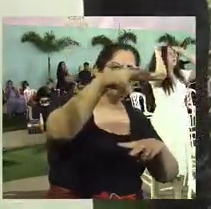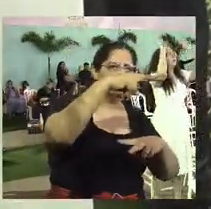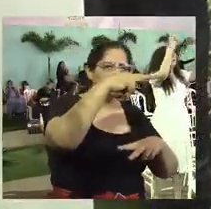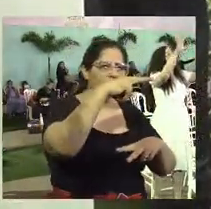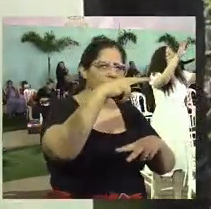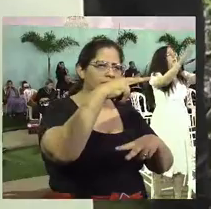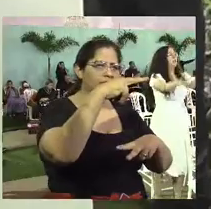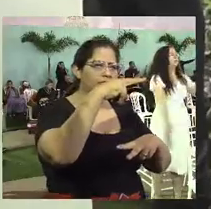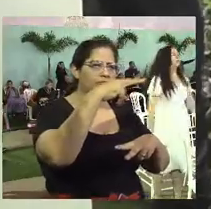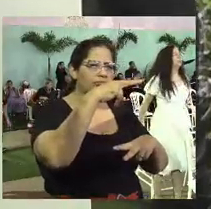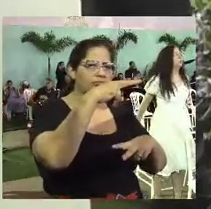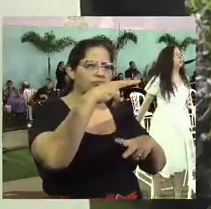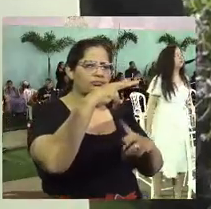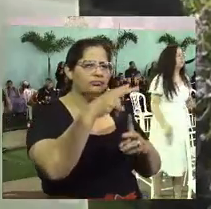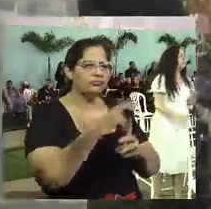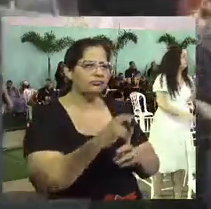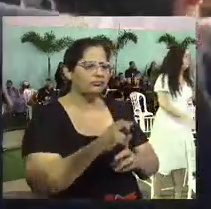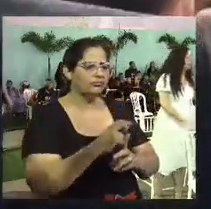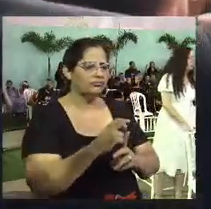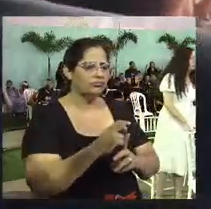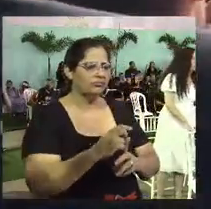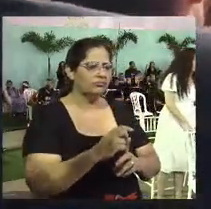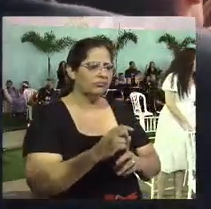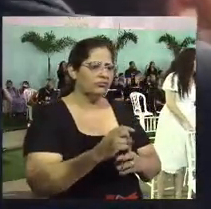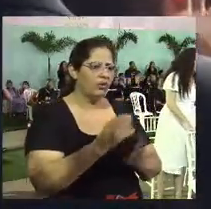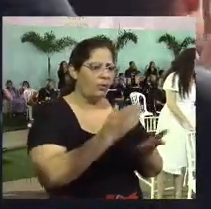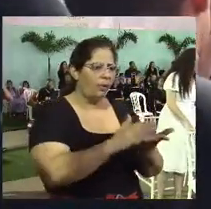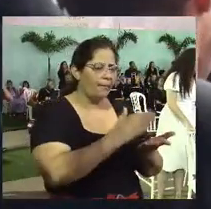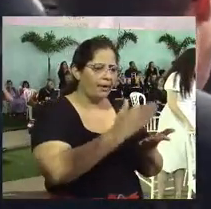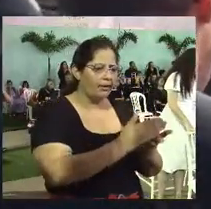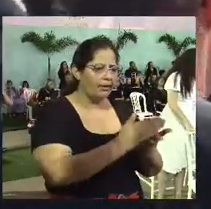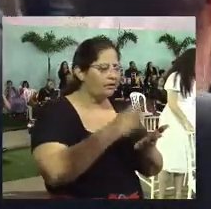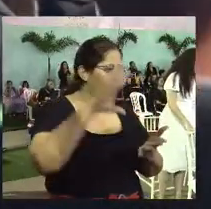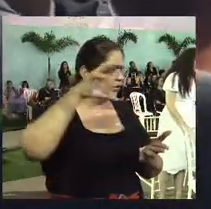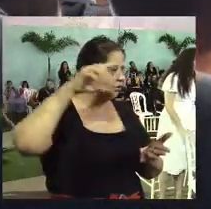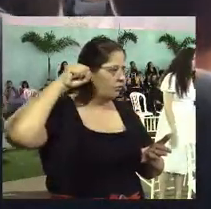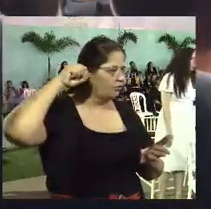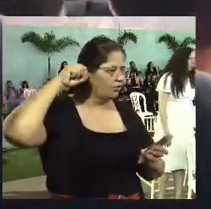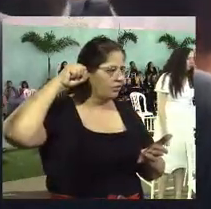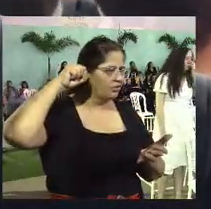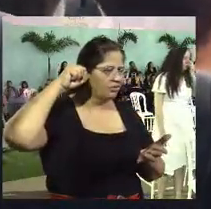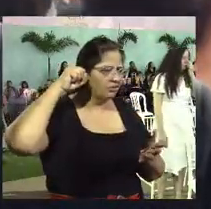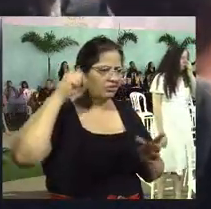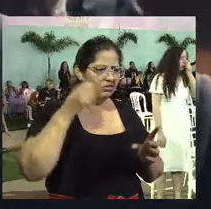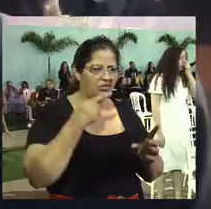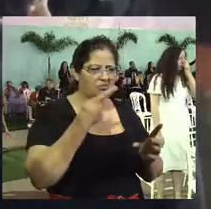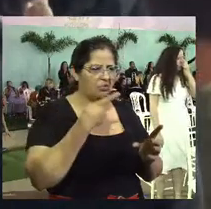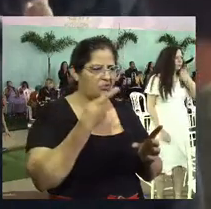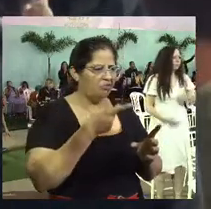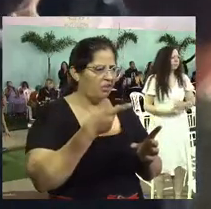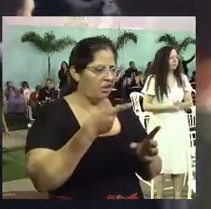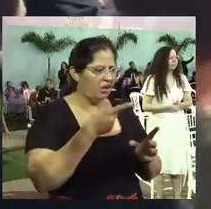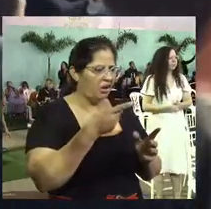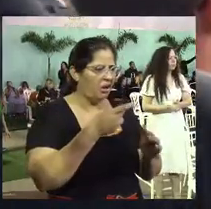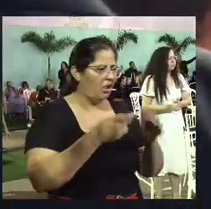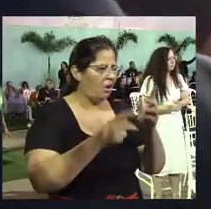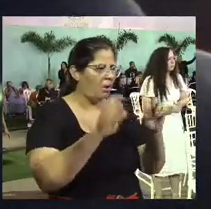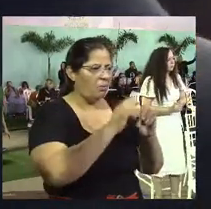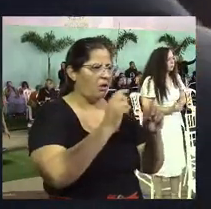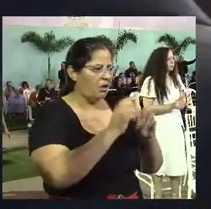cá uma parte da igreja vai ouvir a mensagem Até porque eu não vou pregar para crente eu vou pregar mensagem